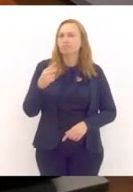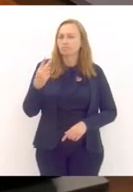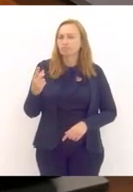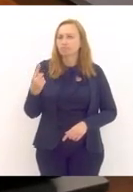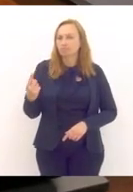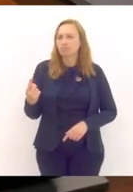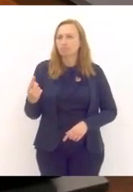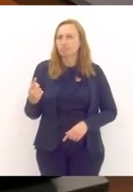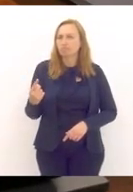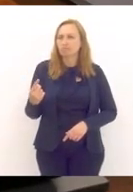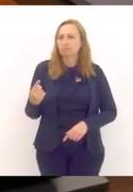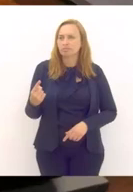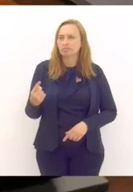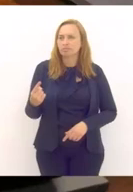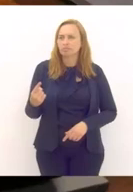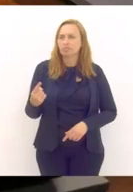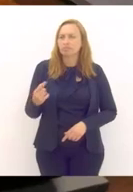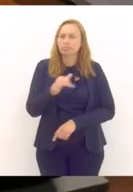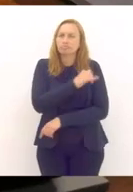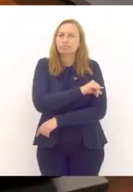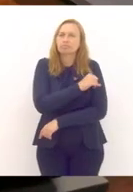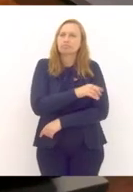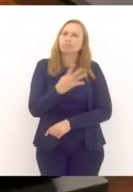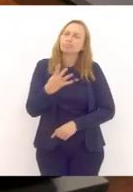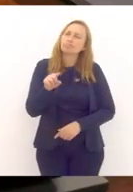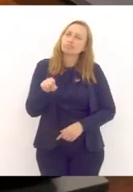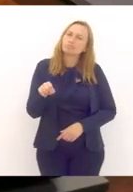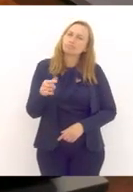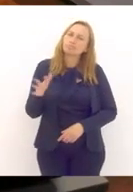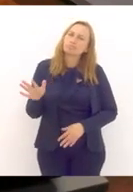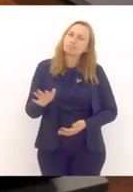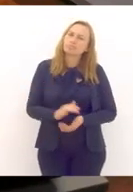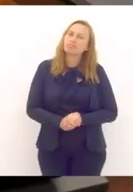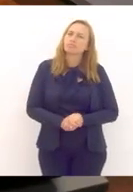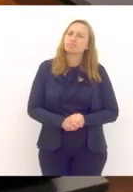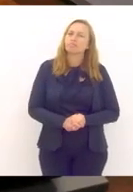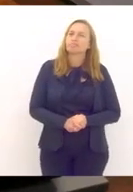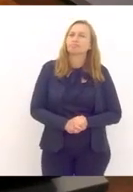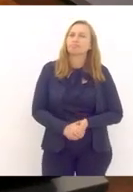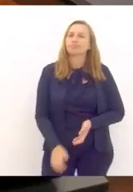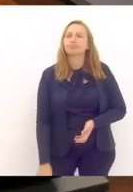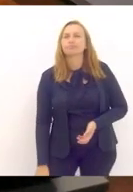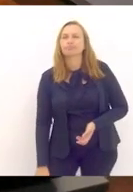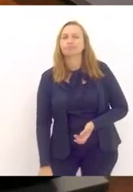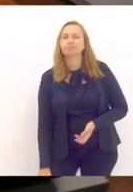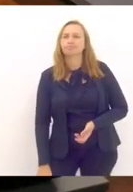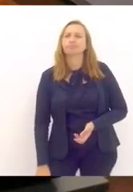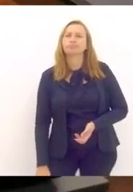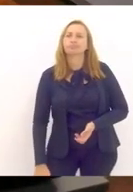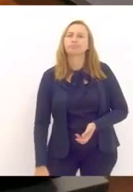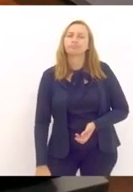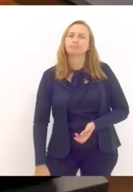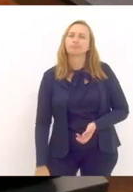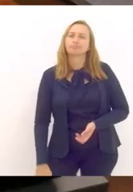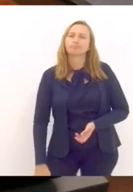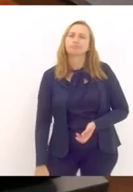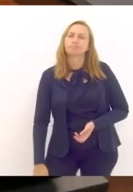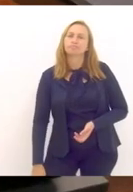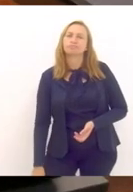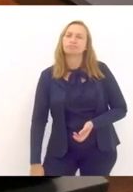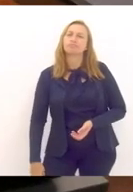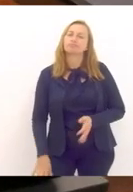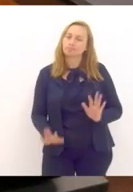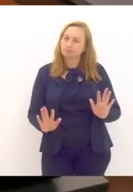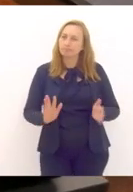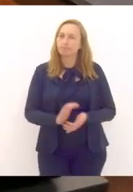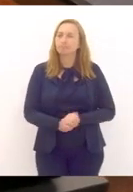e Rio de Janeiro 4, um pouquinho. Mas foi maior do que a do... Foi. Eu não tinha essa informação, mas enfim, ainda